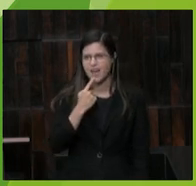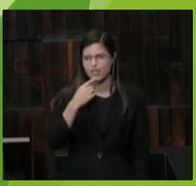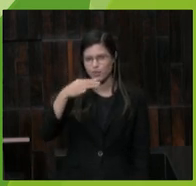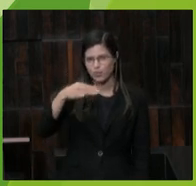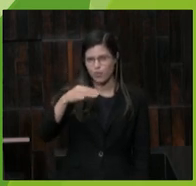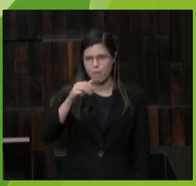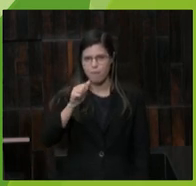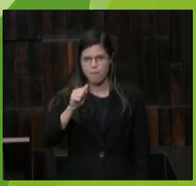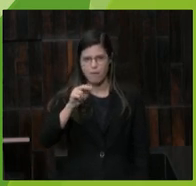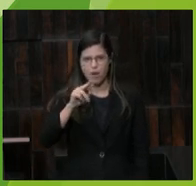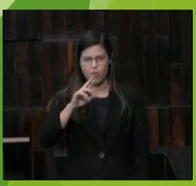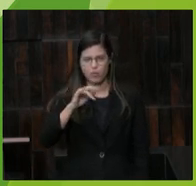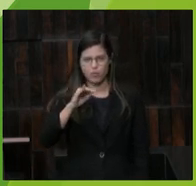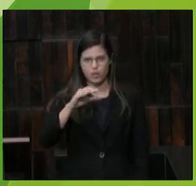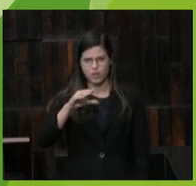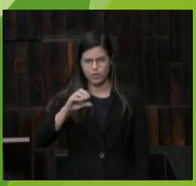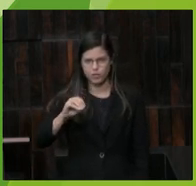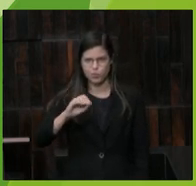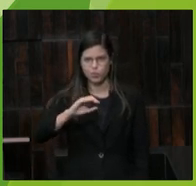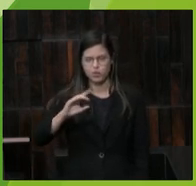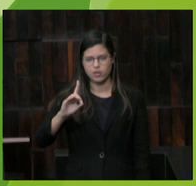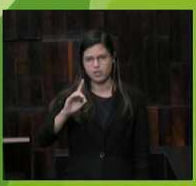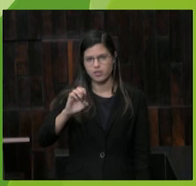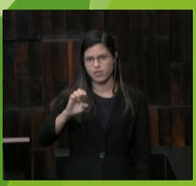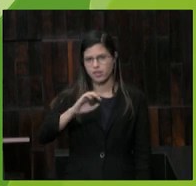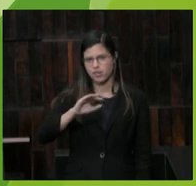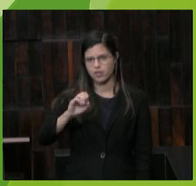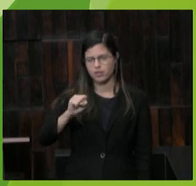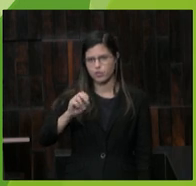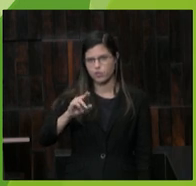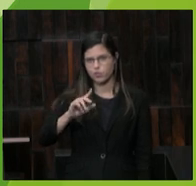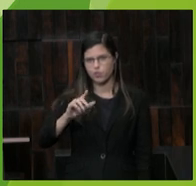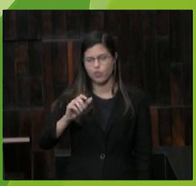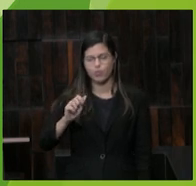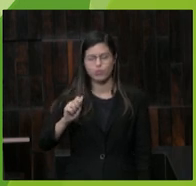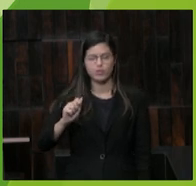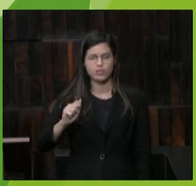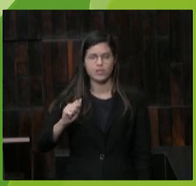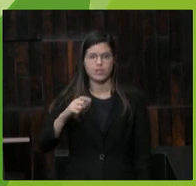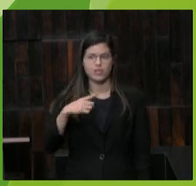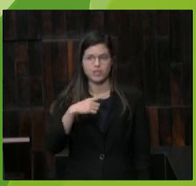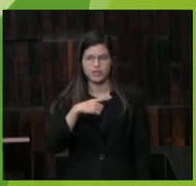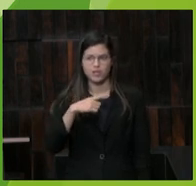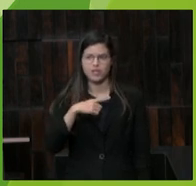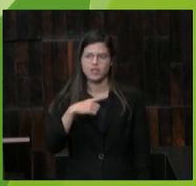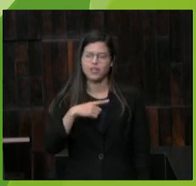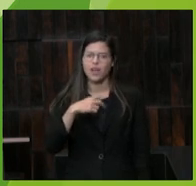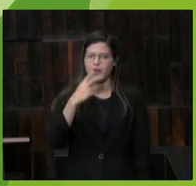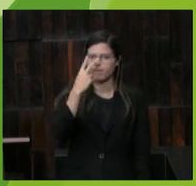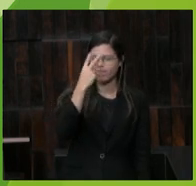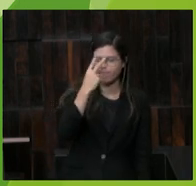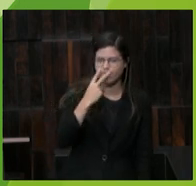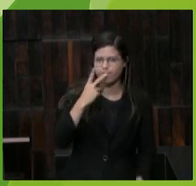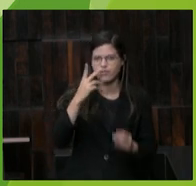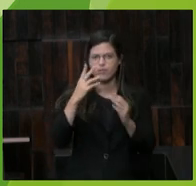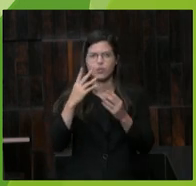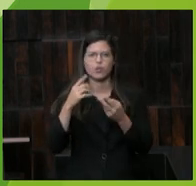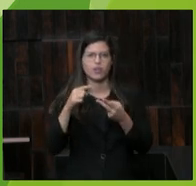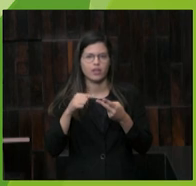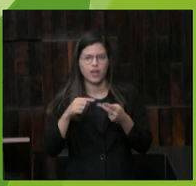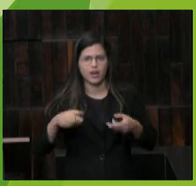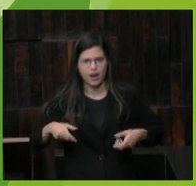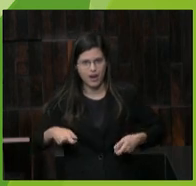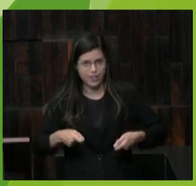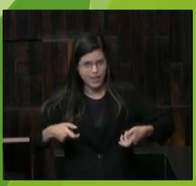Maurício de Souza, ele tem uma criança Down, tem uma criança com deficiência visual, tem uma criança cadeirante, tem